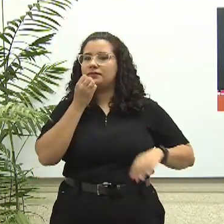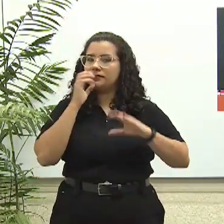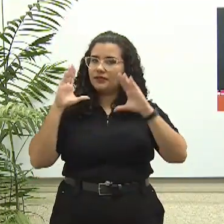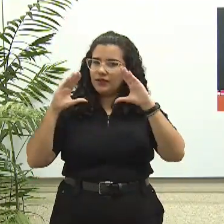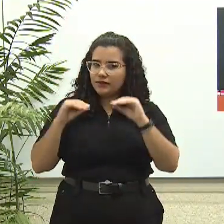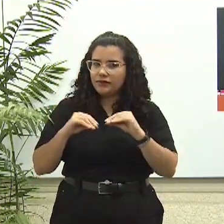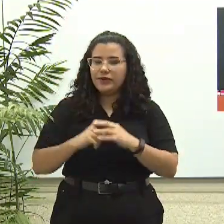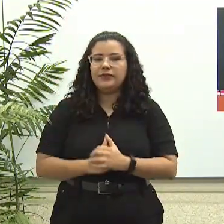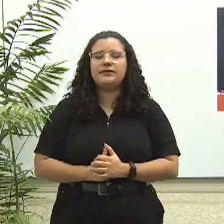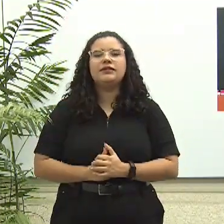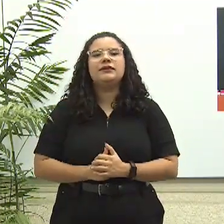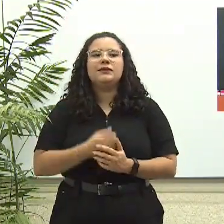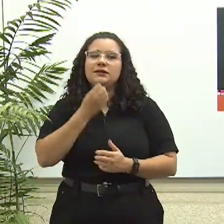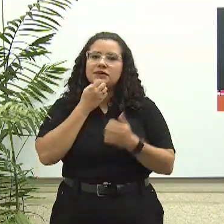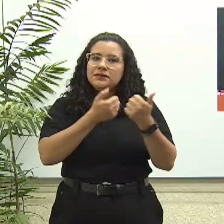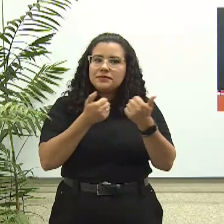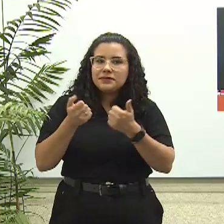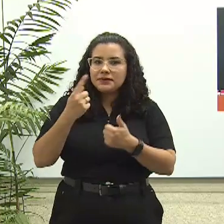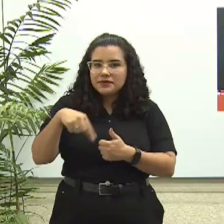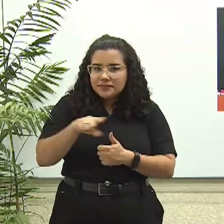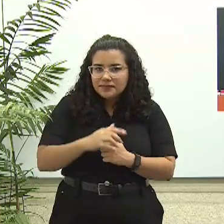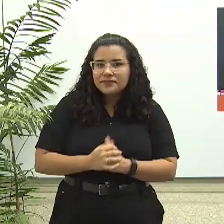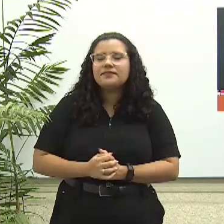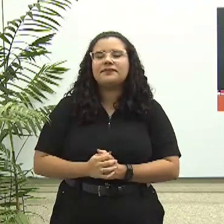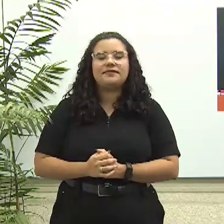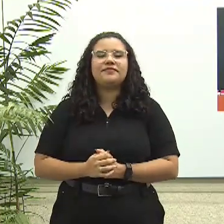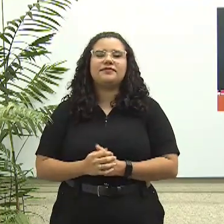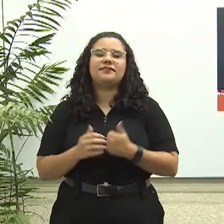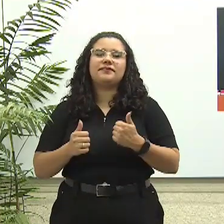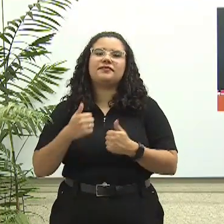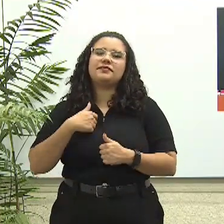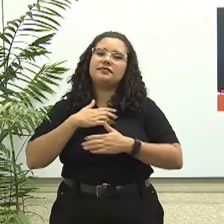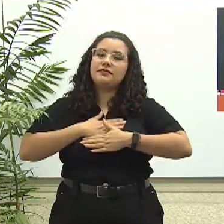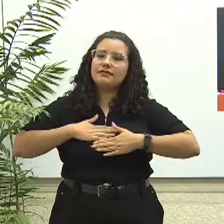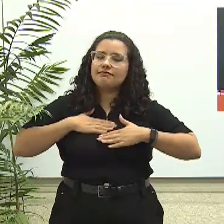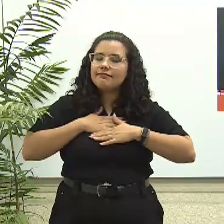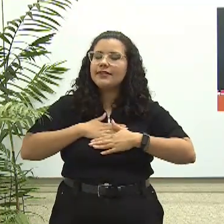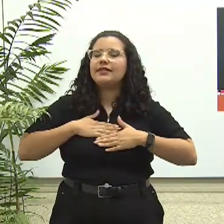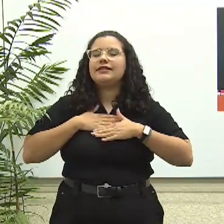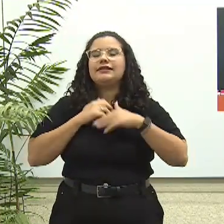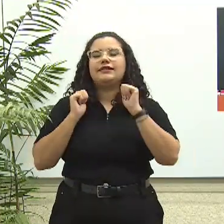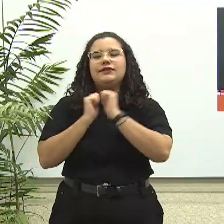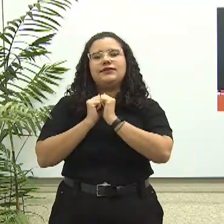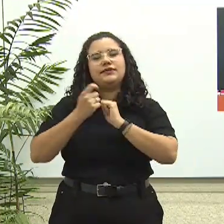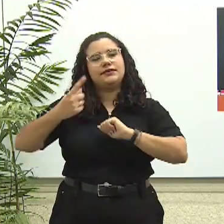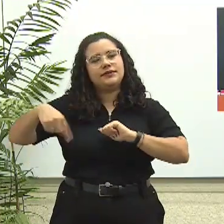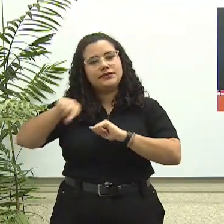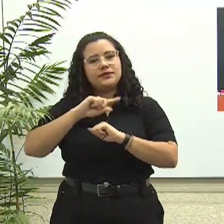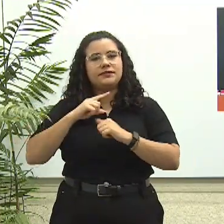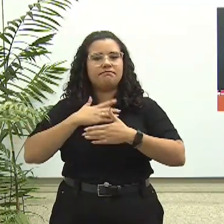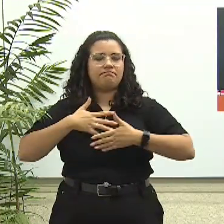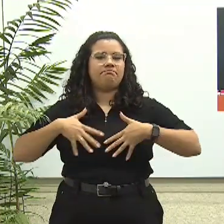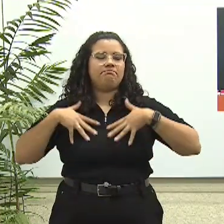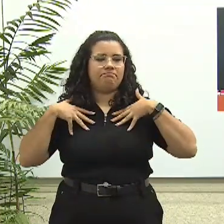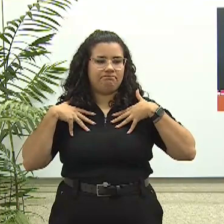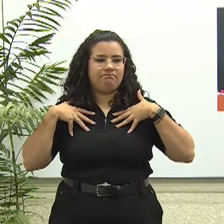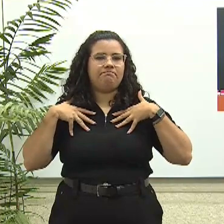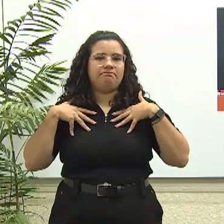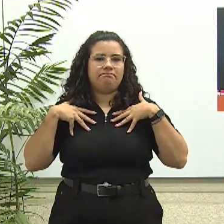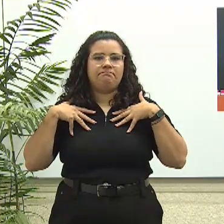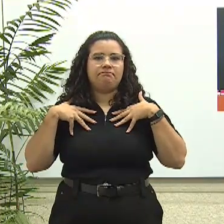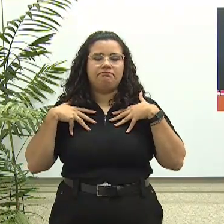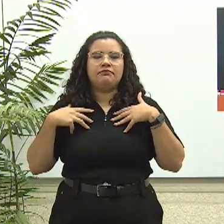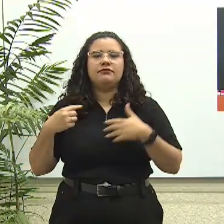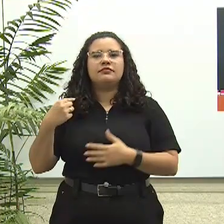noite tudo bem com vocês é um prazer enorme aqui é uma satisfação É uma honra eh